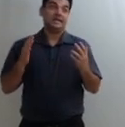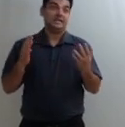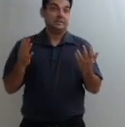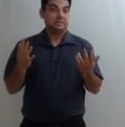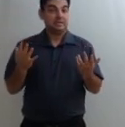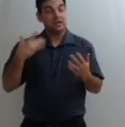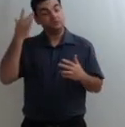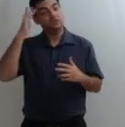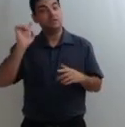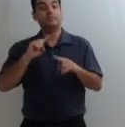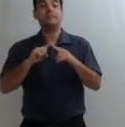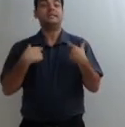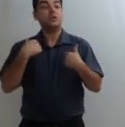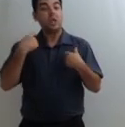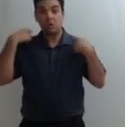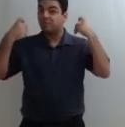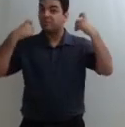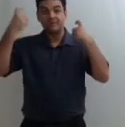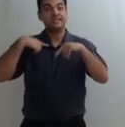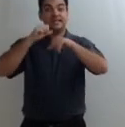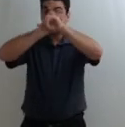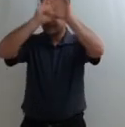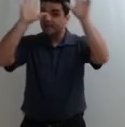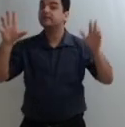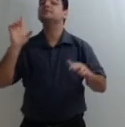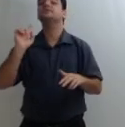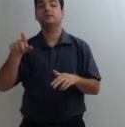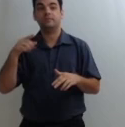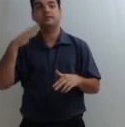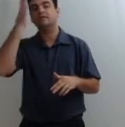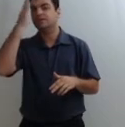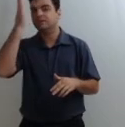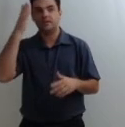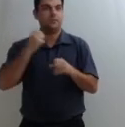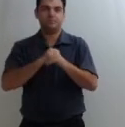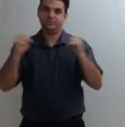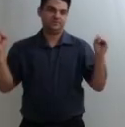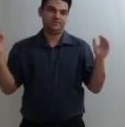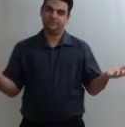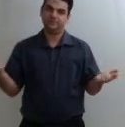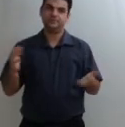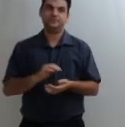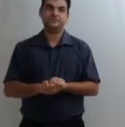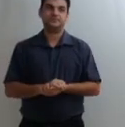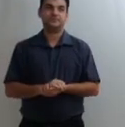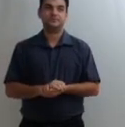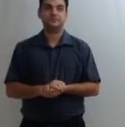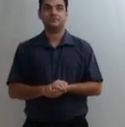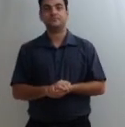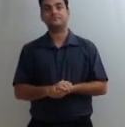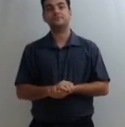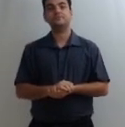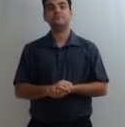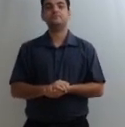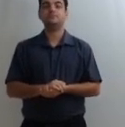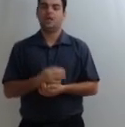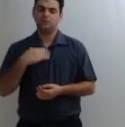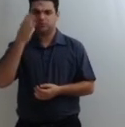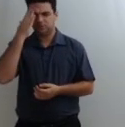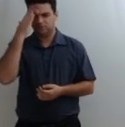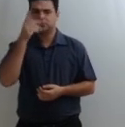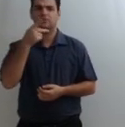minha preocupação é deixar muito claro realmente a minha existência. Eu entendo, ministro Sebastião, mas a minha preocupação é